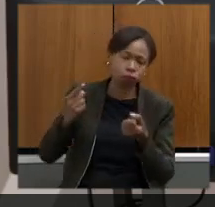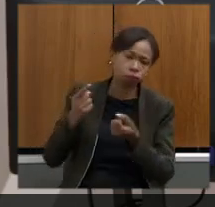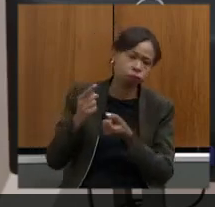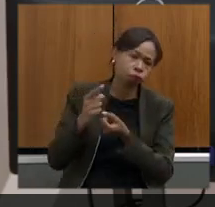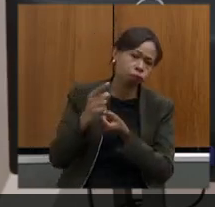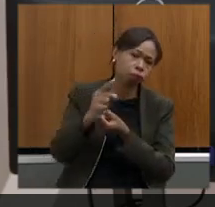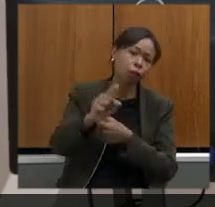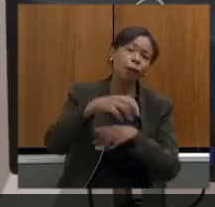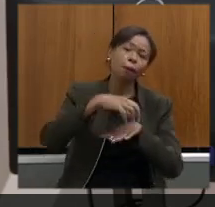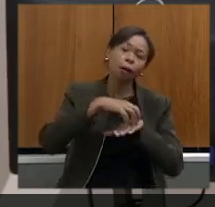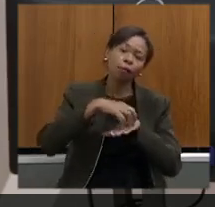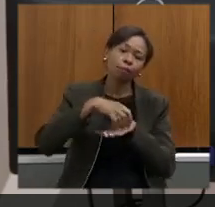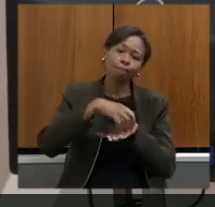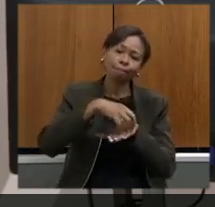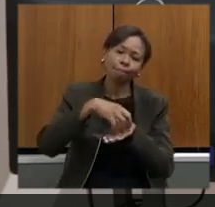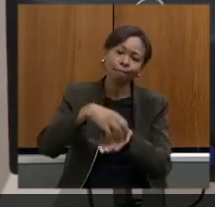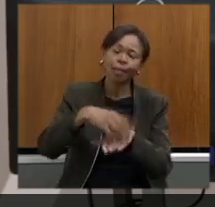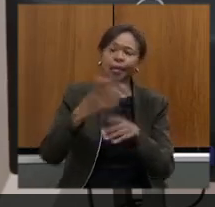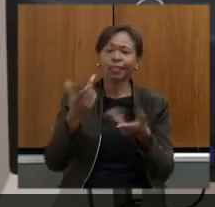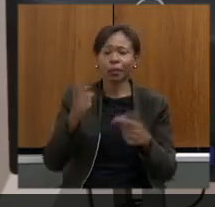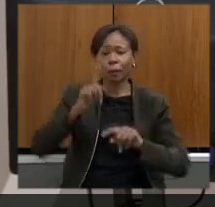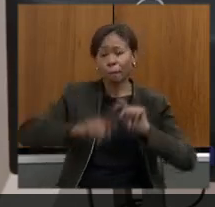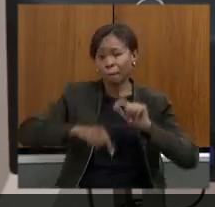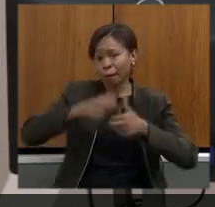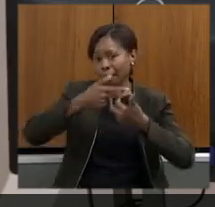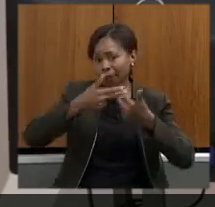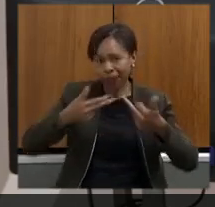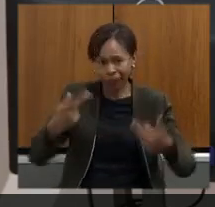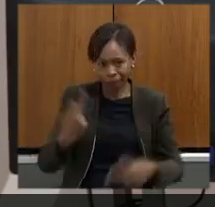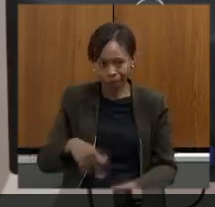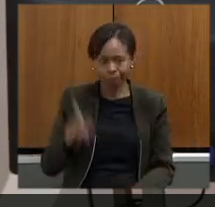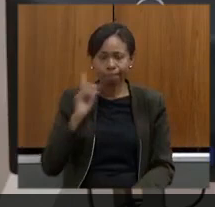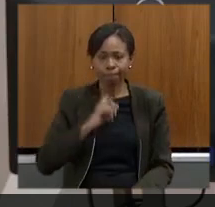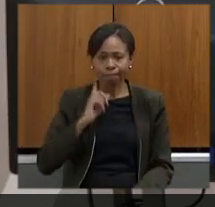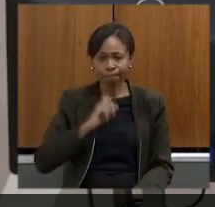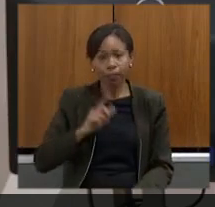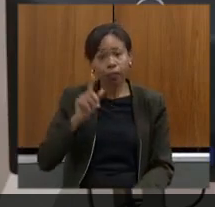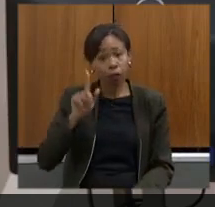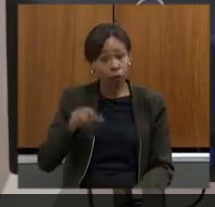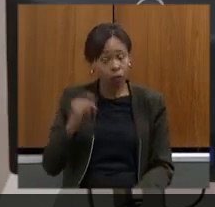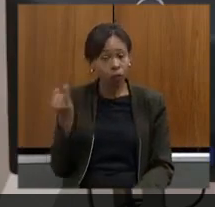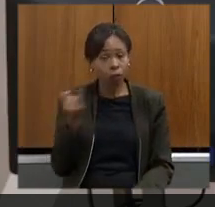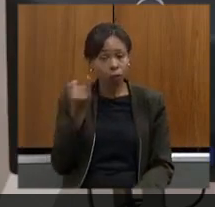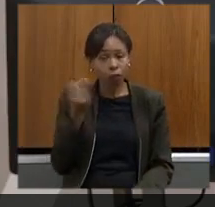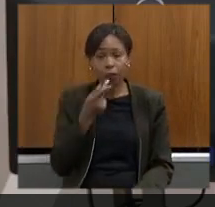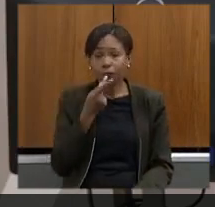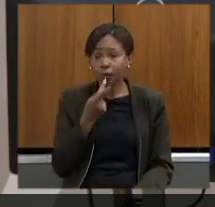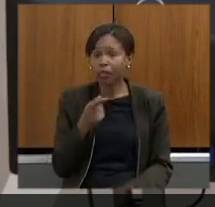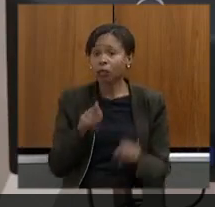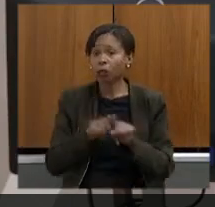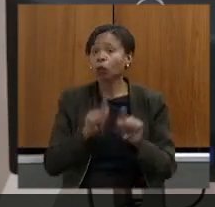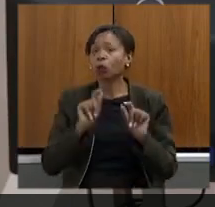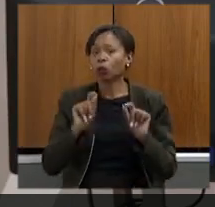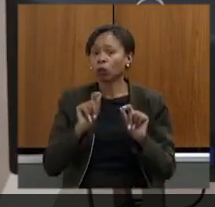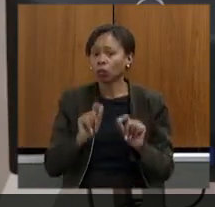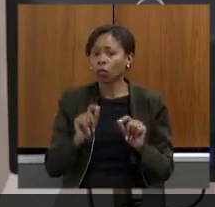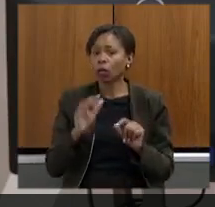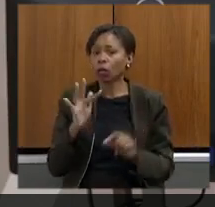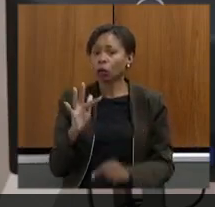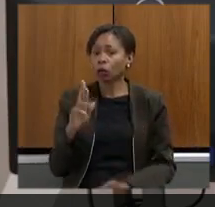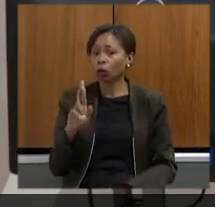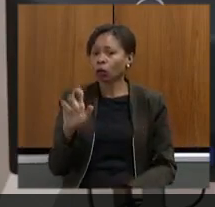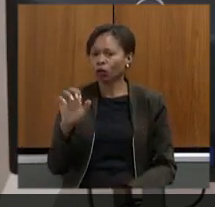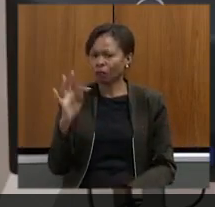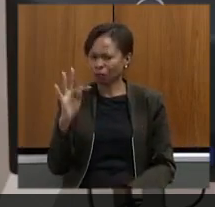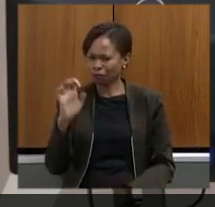exportar os nossos grãos os produtos de Minas Gerais é importante dizer também que o frete rodoviário